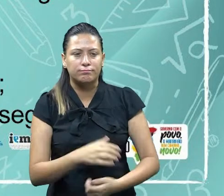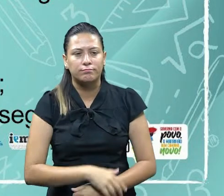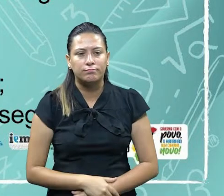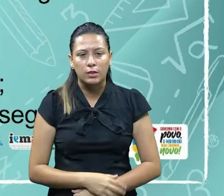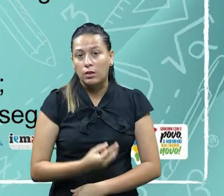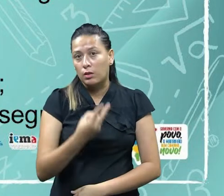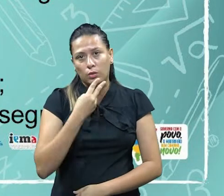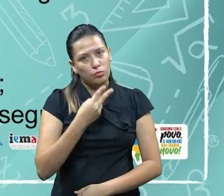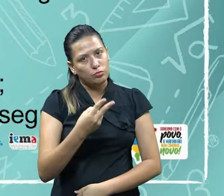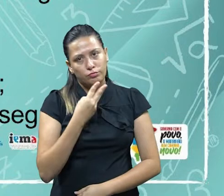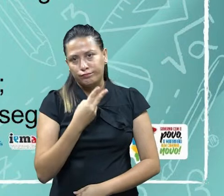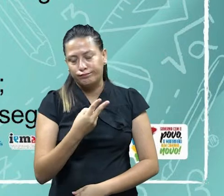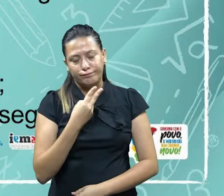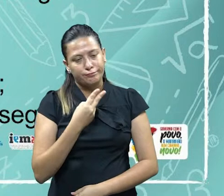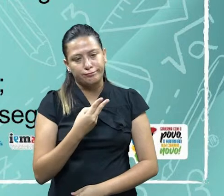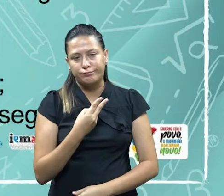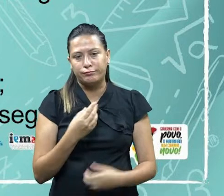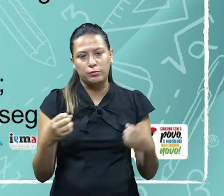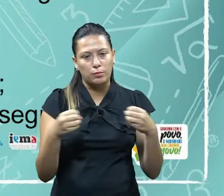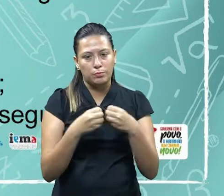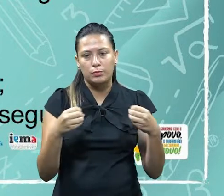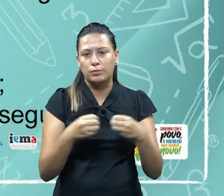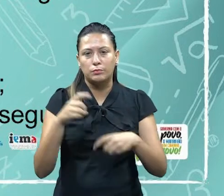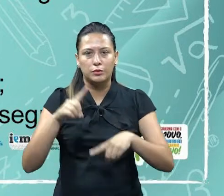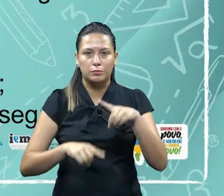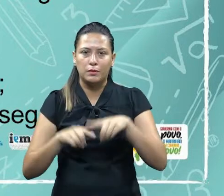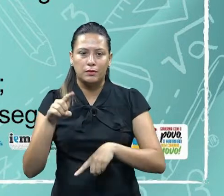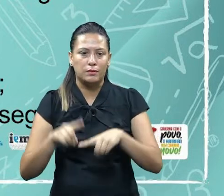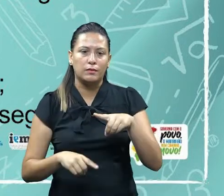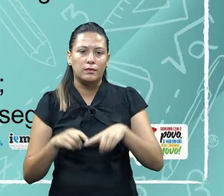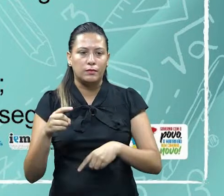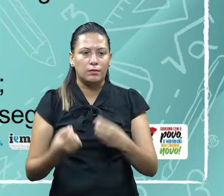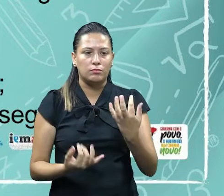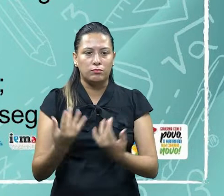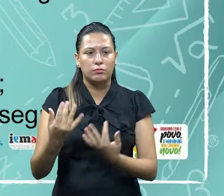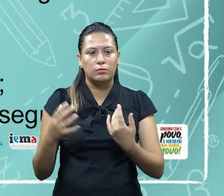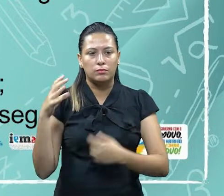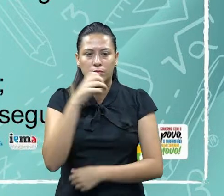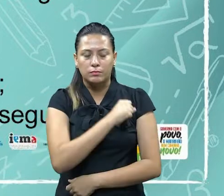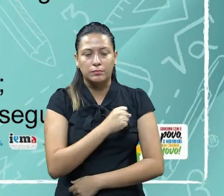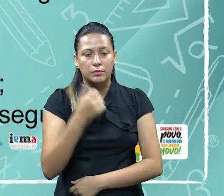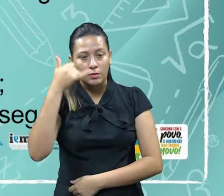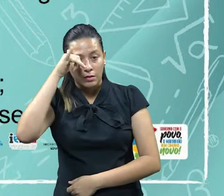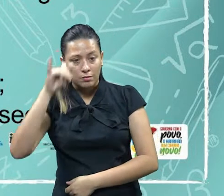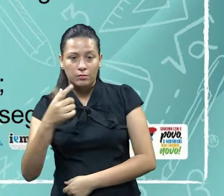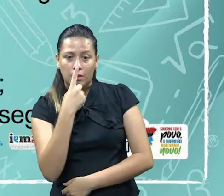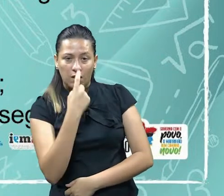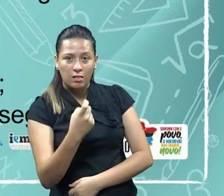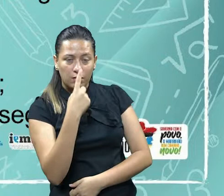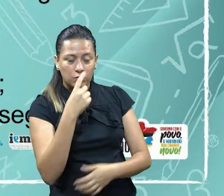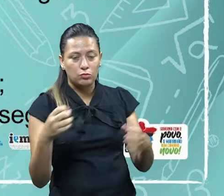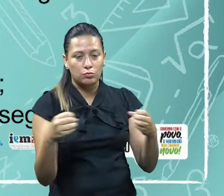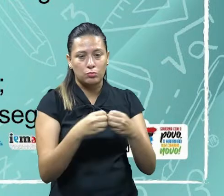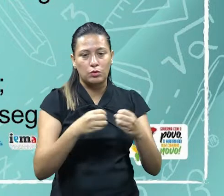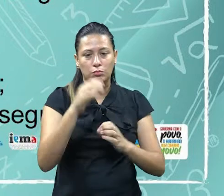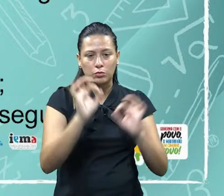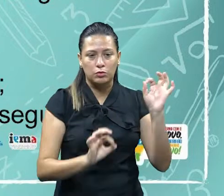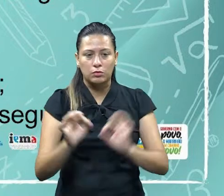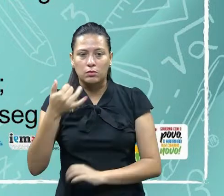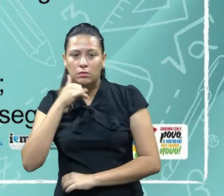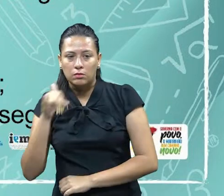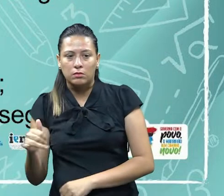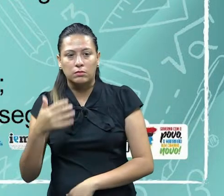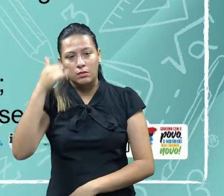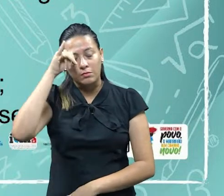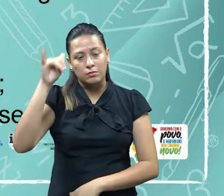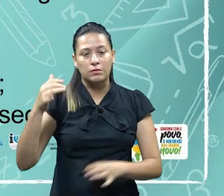Não fumar próximo a materiais inflamáveis, evitar acúmulo de lixo próximo a instalações elétricas, evitar